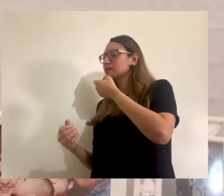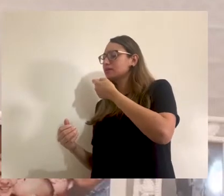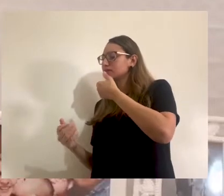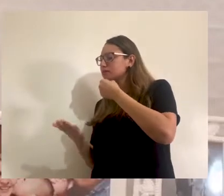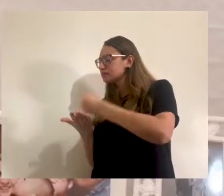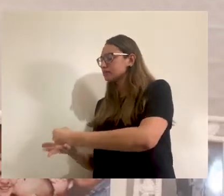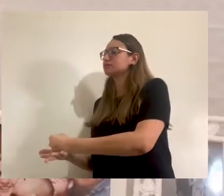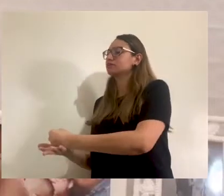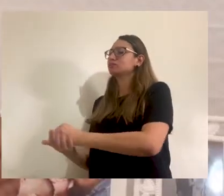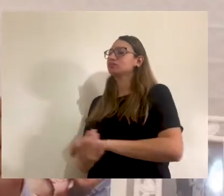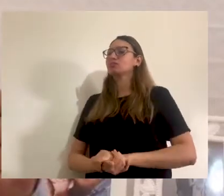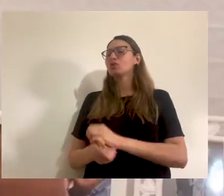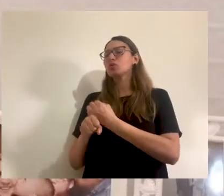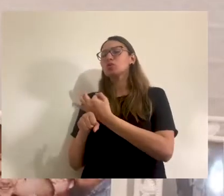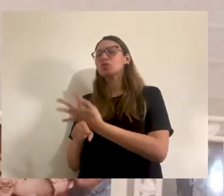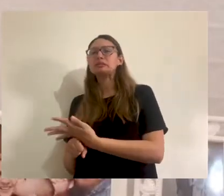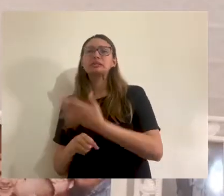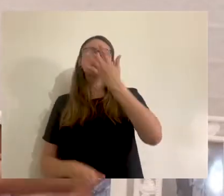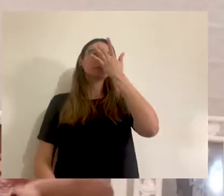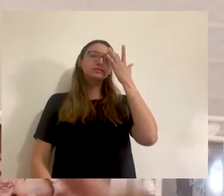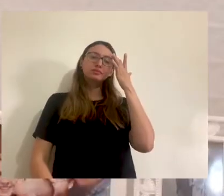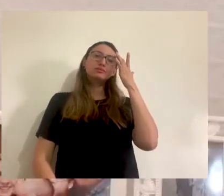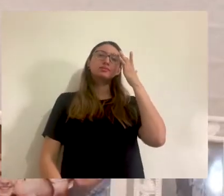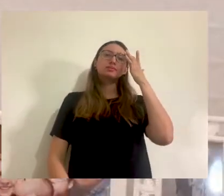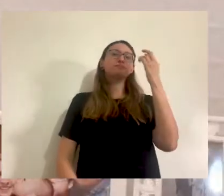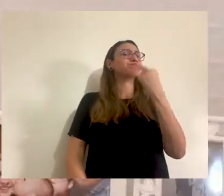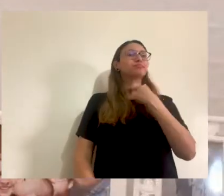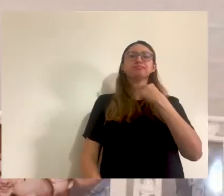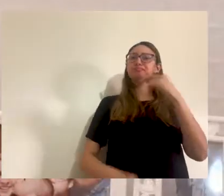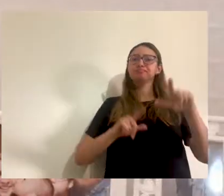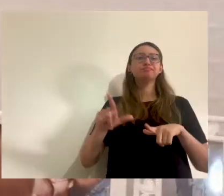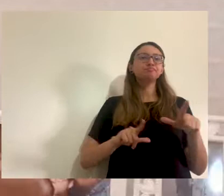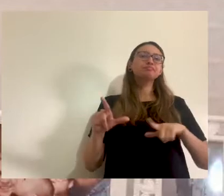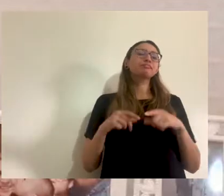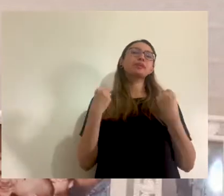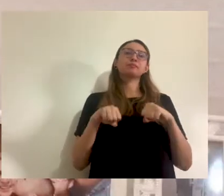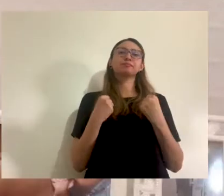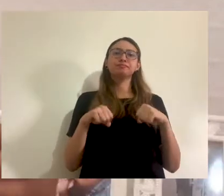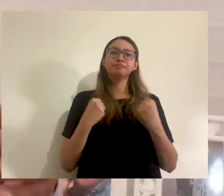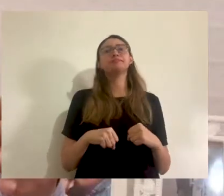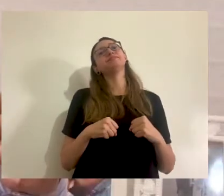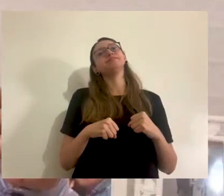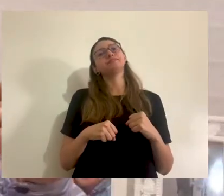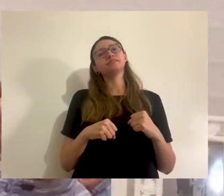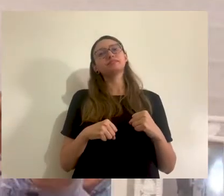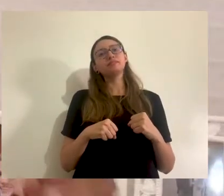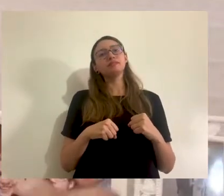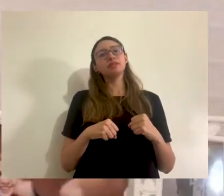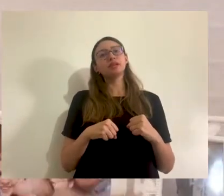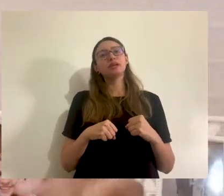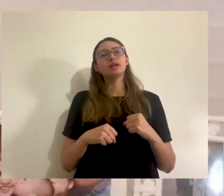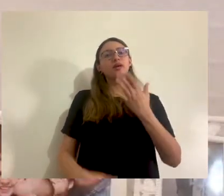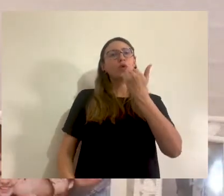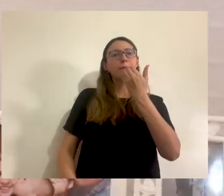necessidades? Quantas pessoas que não estão podendo trabalhar precisam que a sua